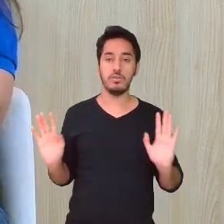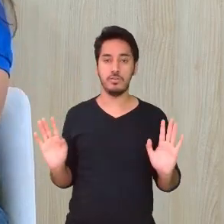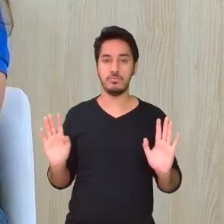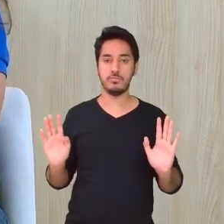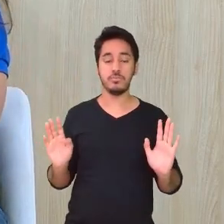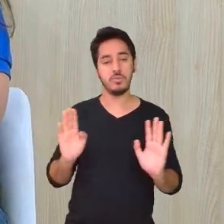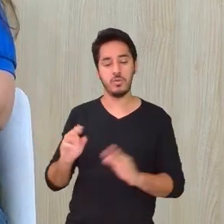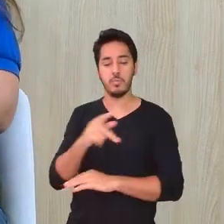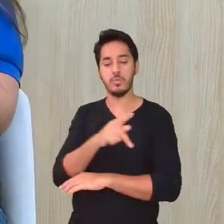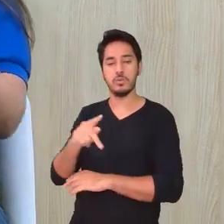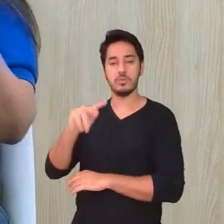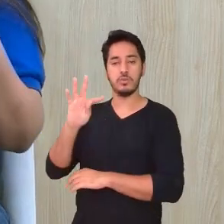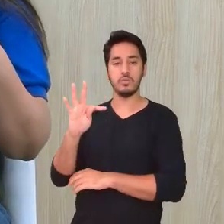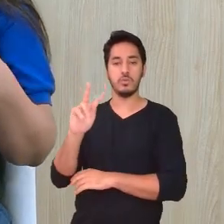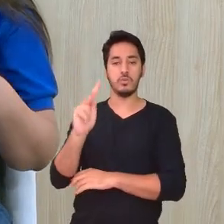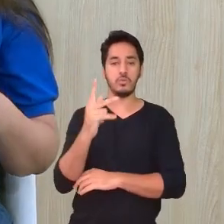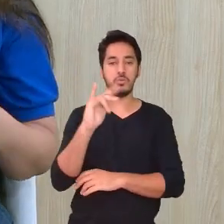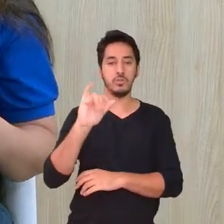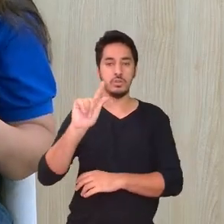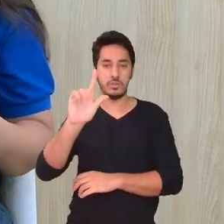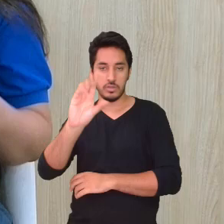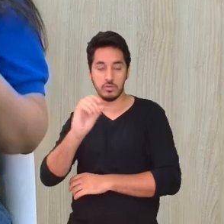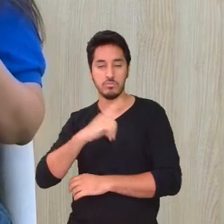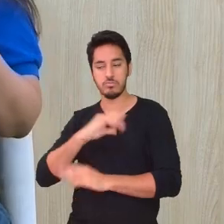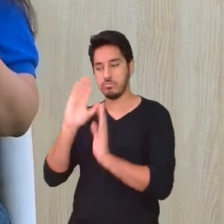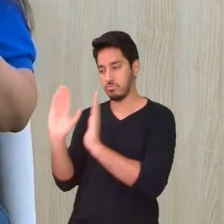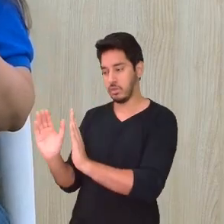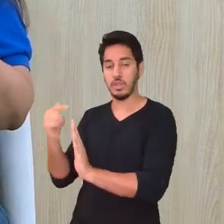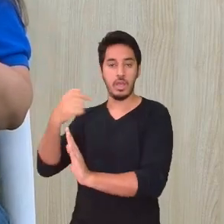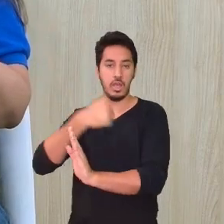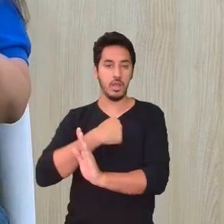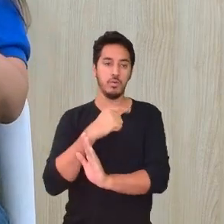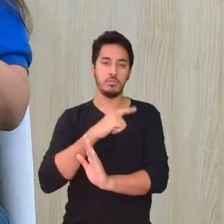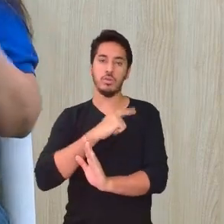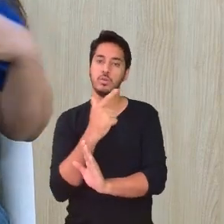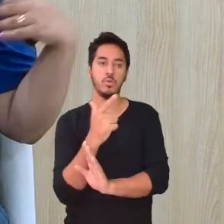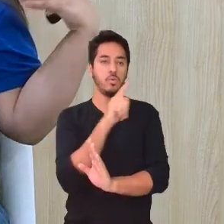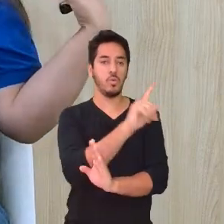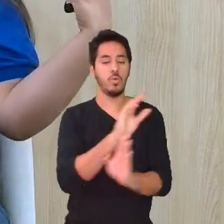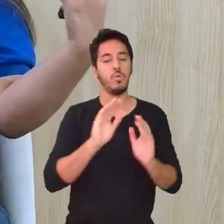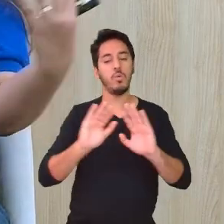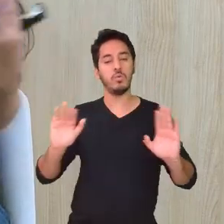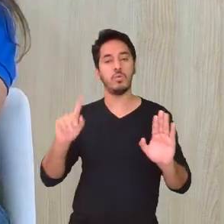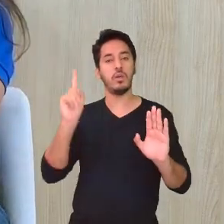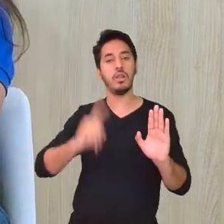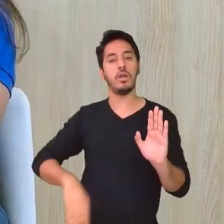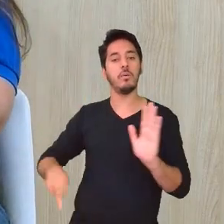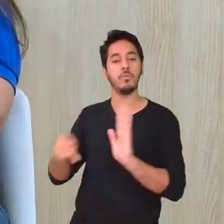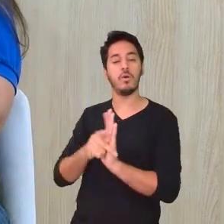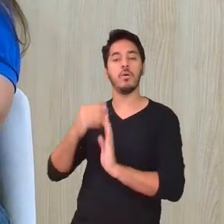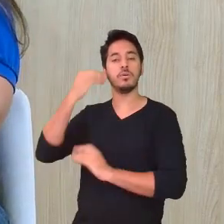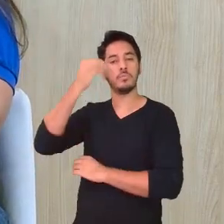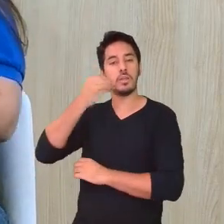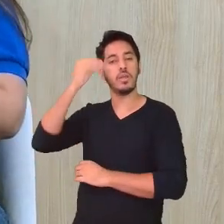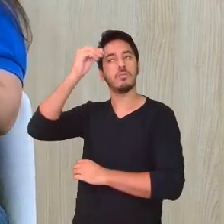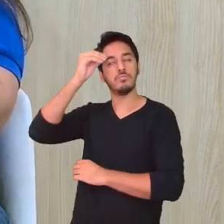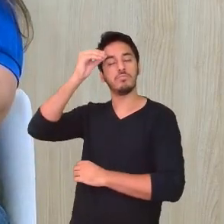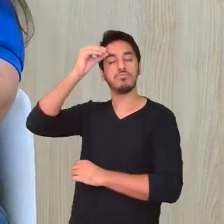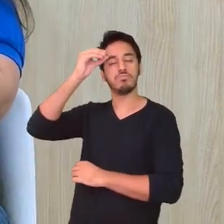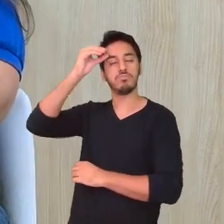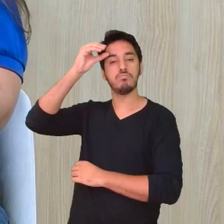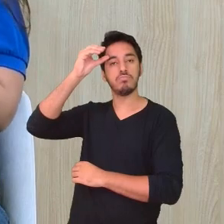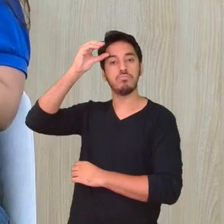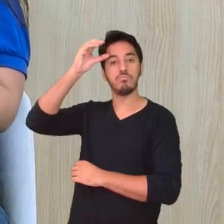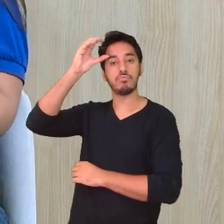tem um letramento, eu tenho outro letramento. Esse letramento, gente, é recarregado dessas práticas sociais.